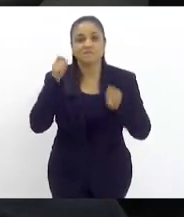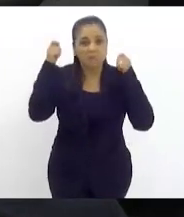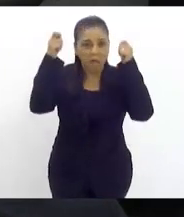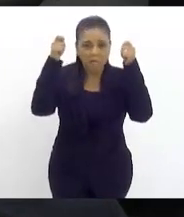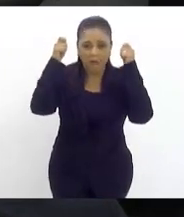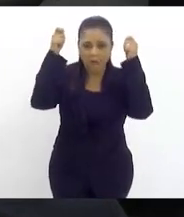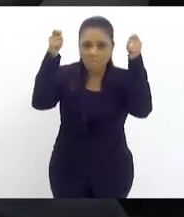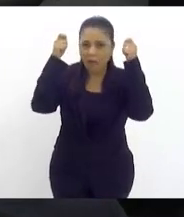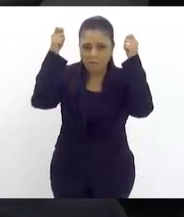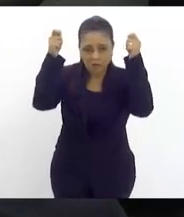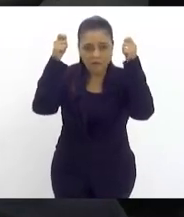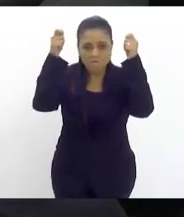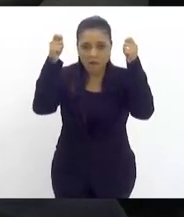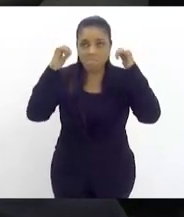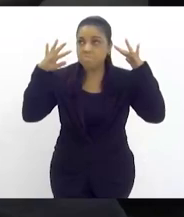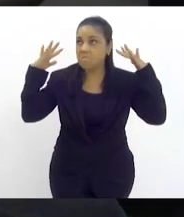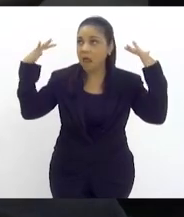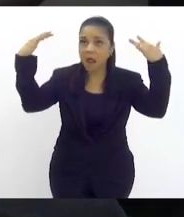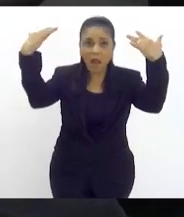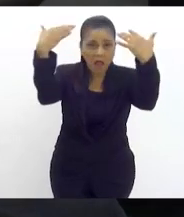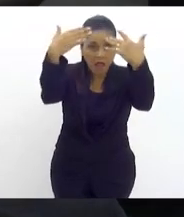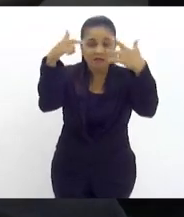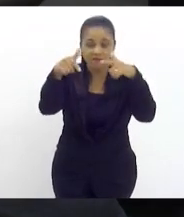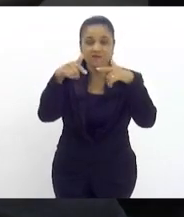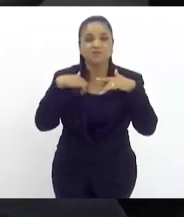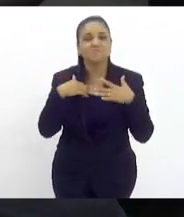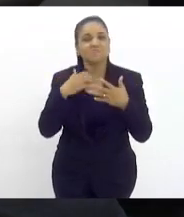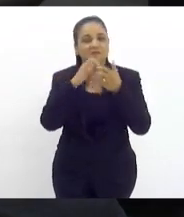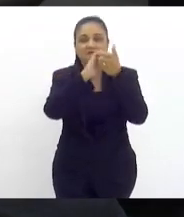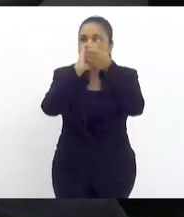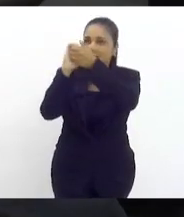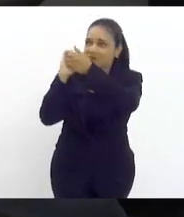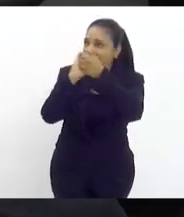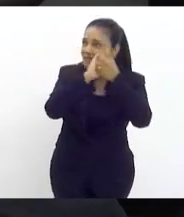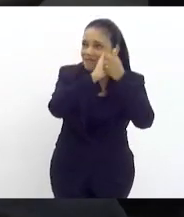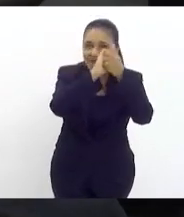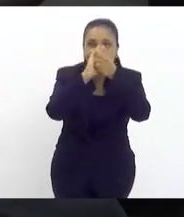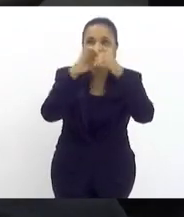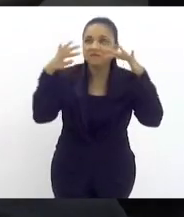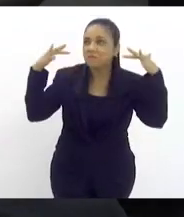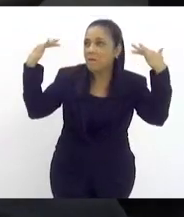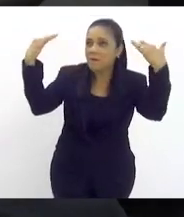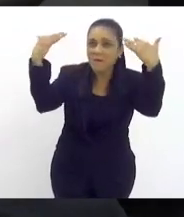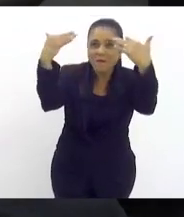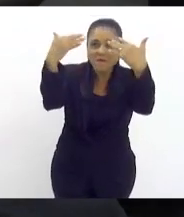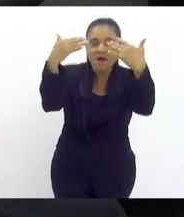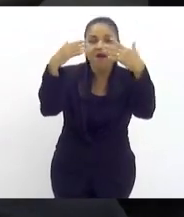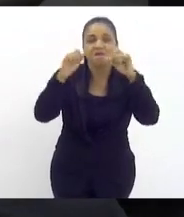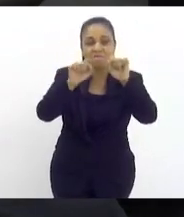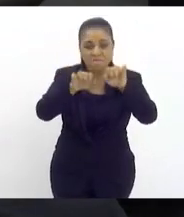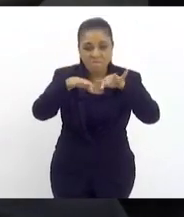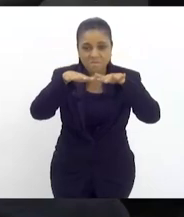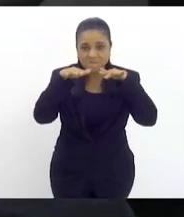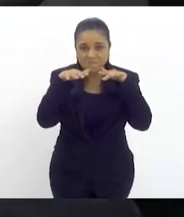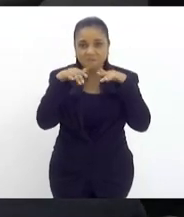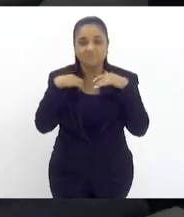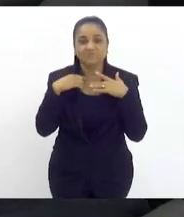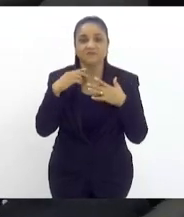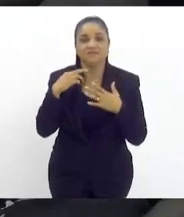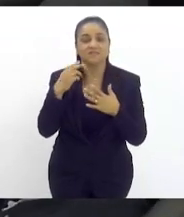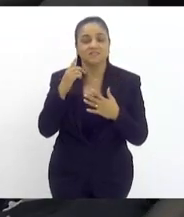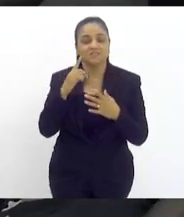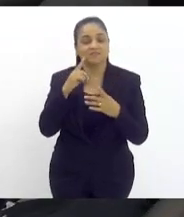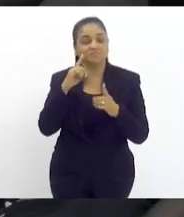Eu quero saudar as companheiras que estão aqui assistindo esse plenário e me dirigir à deputada